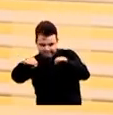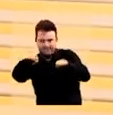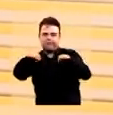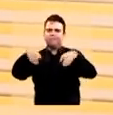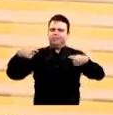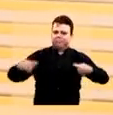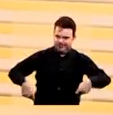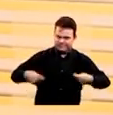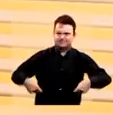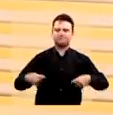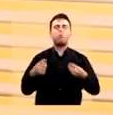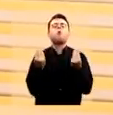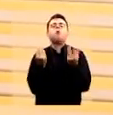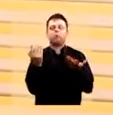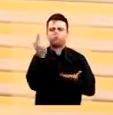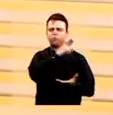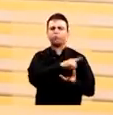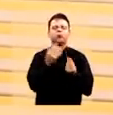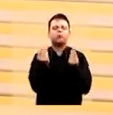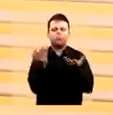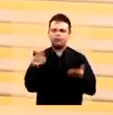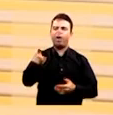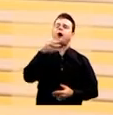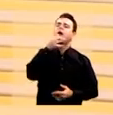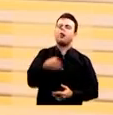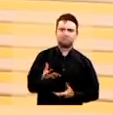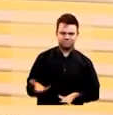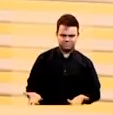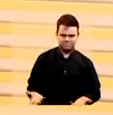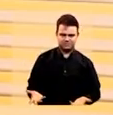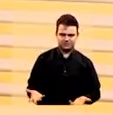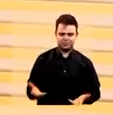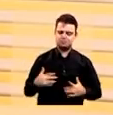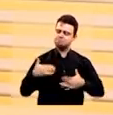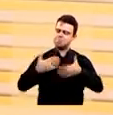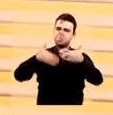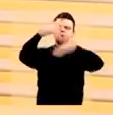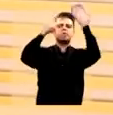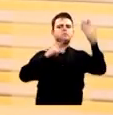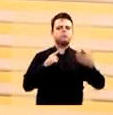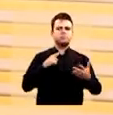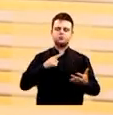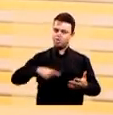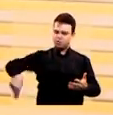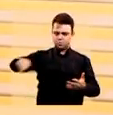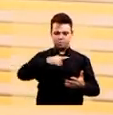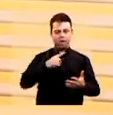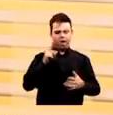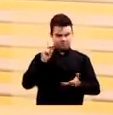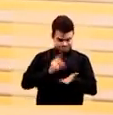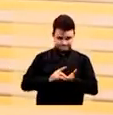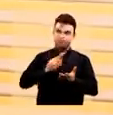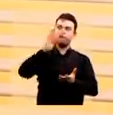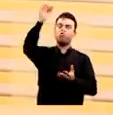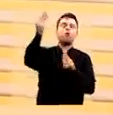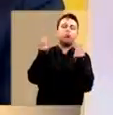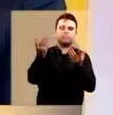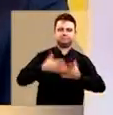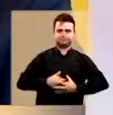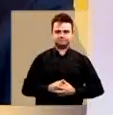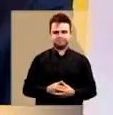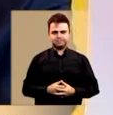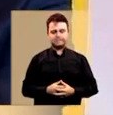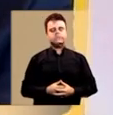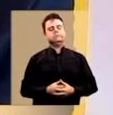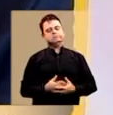equilíbrio, né, estar equiparado? Como é que você vê essa questão? E o que que essa evolução pode trazer para a gente de avanços no futuro? Pois